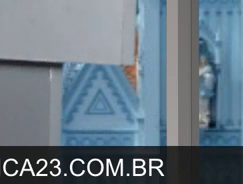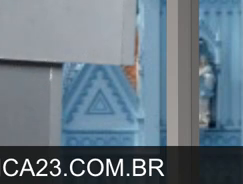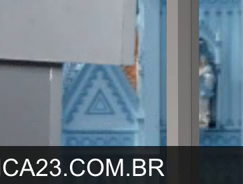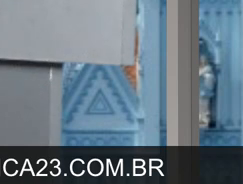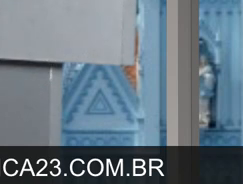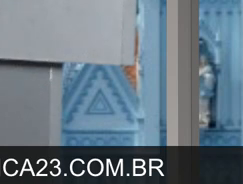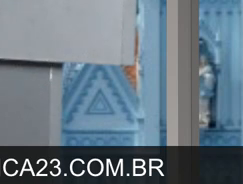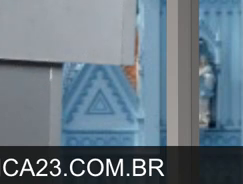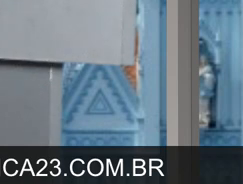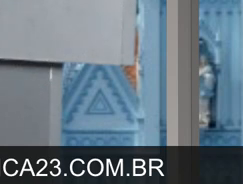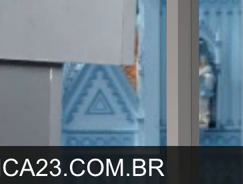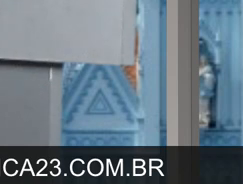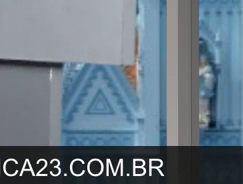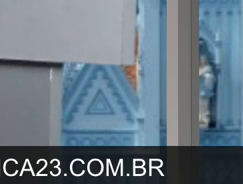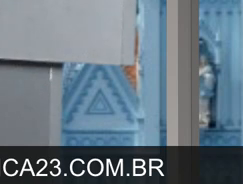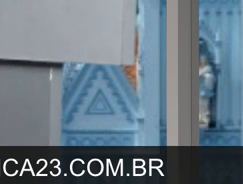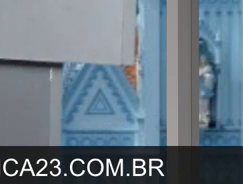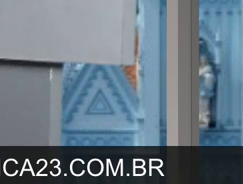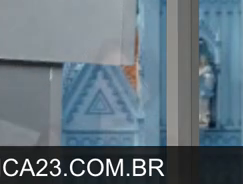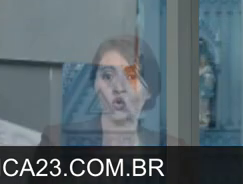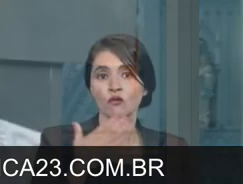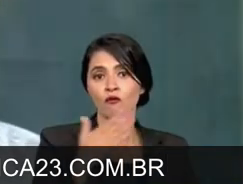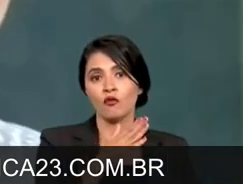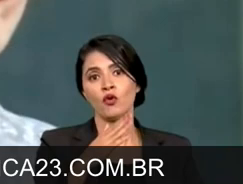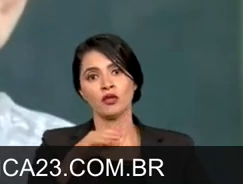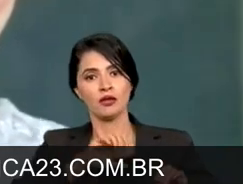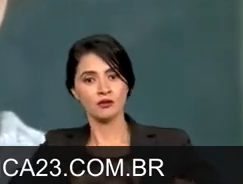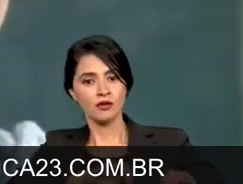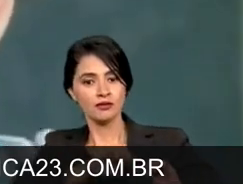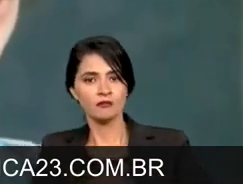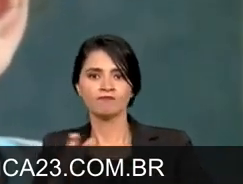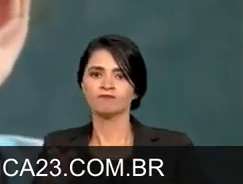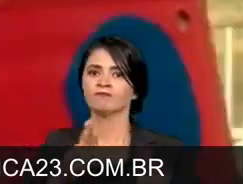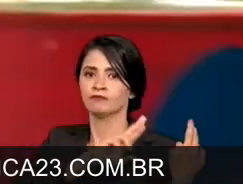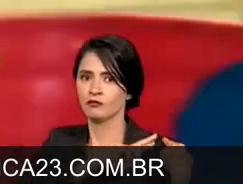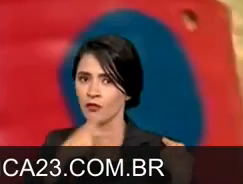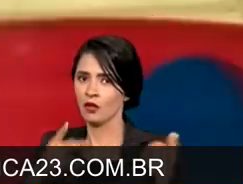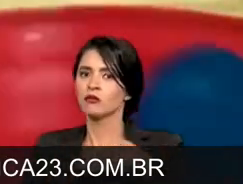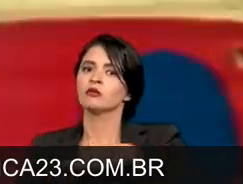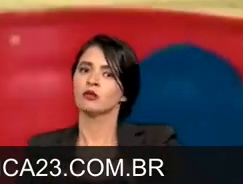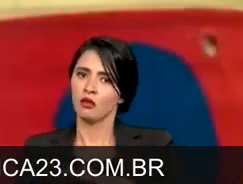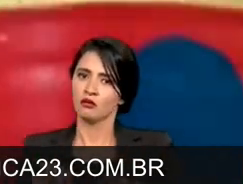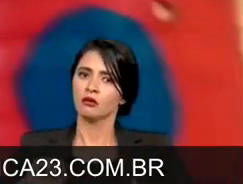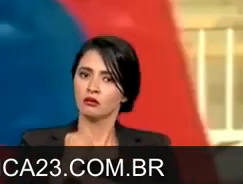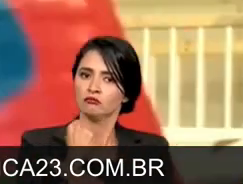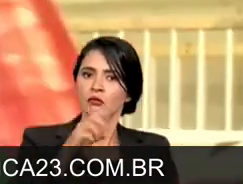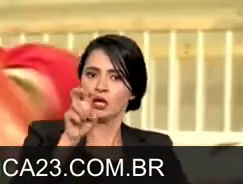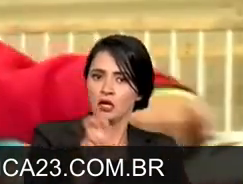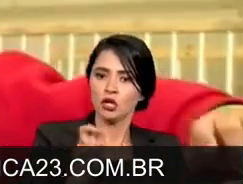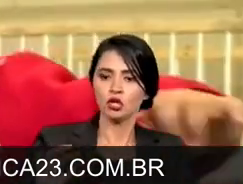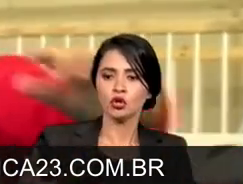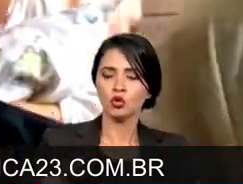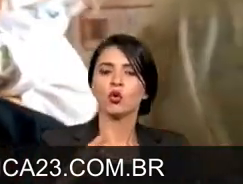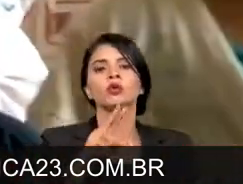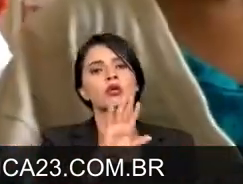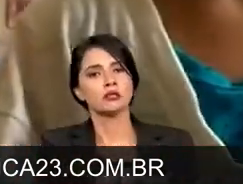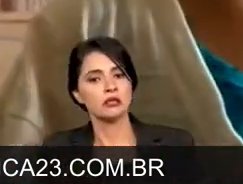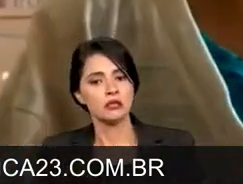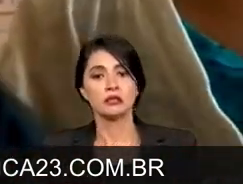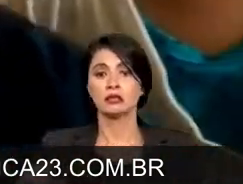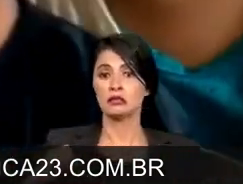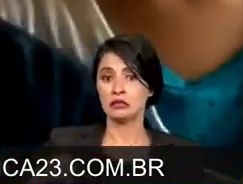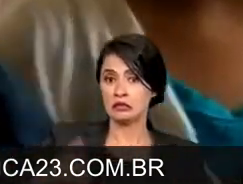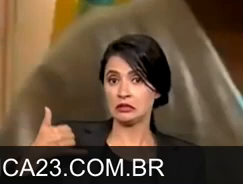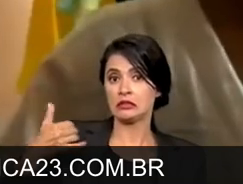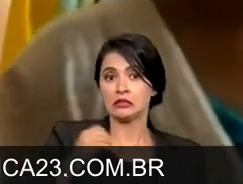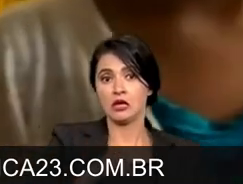aqui, mas em várias cidades. É dever do Estado garantir creches a todas as crianças de 0 a 3